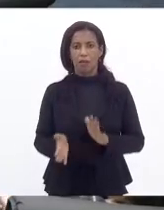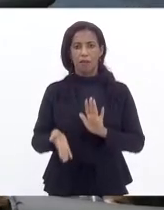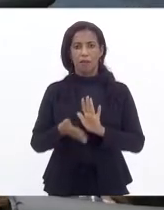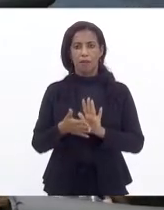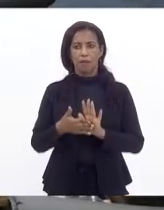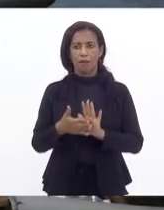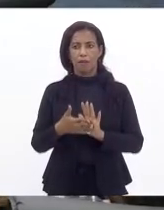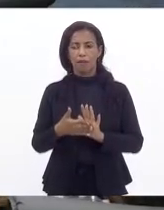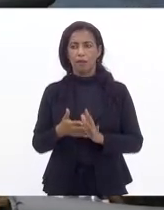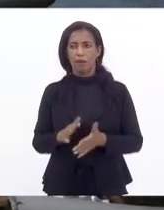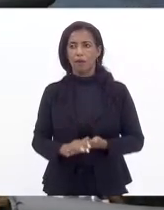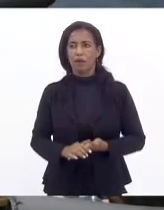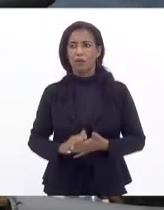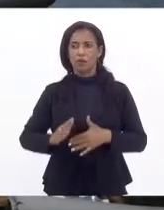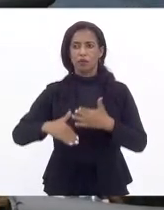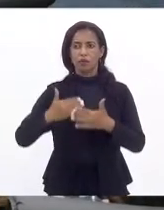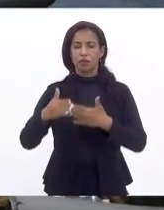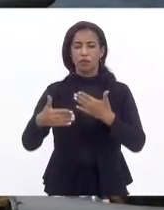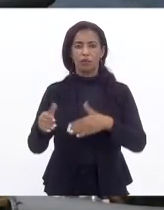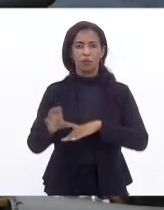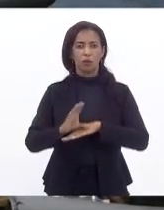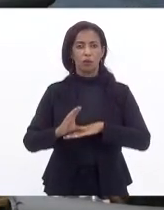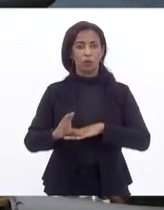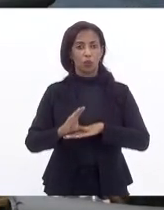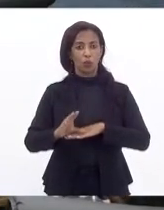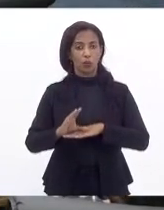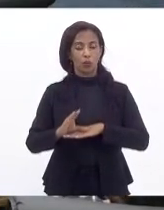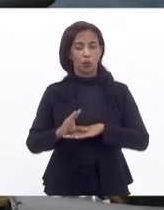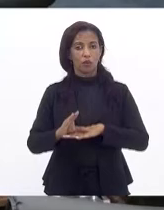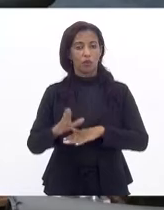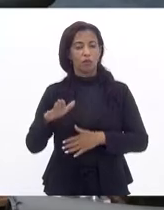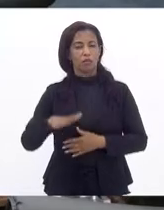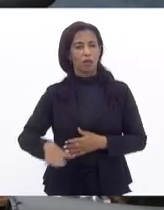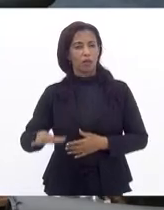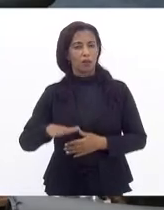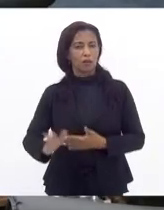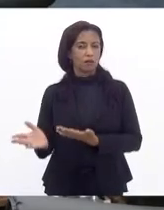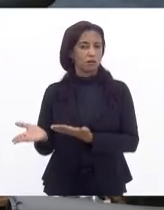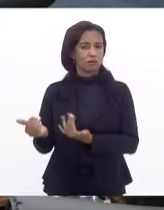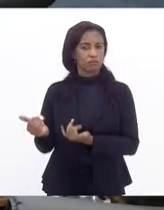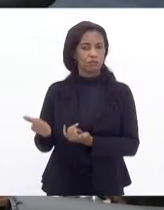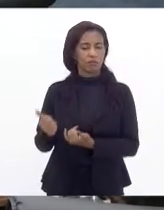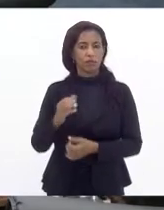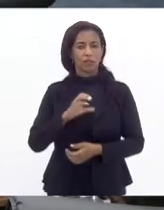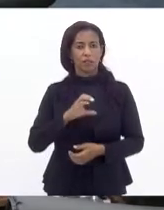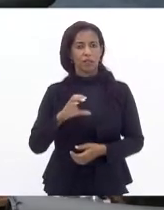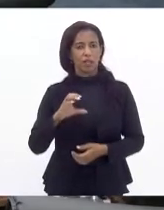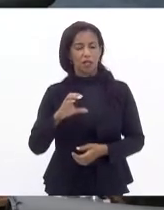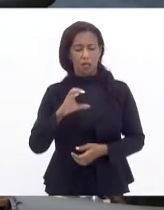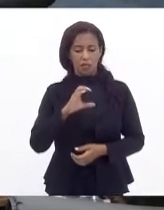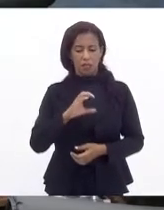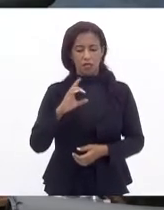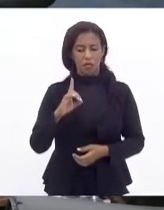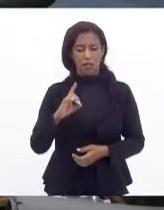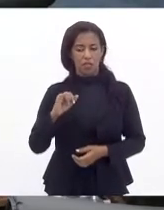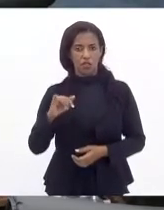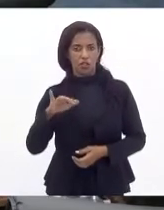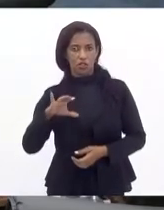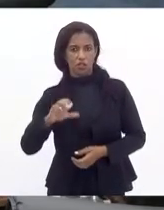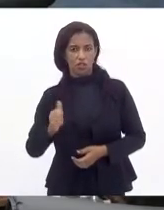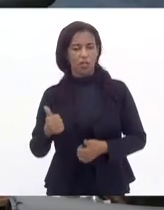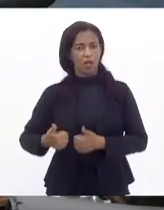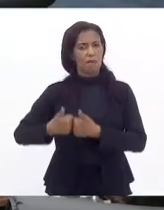para reforçar o envolvimento do Conselho Estadual de Defesa da Criança e do Adolescente, o CEREDICA, e também melhoram